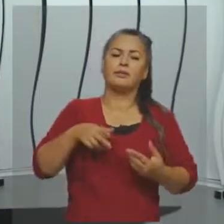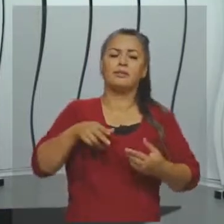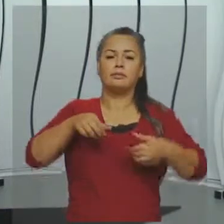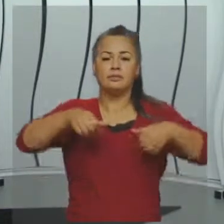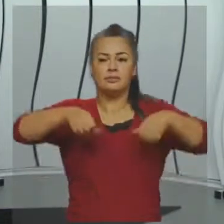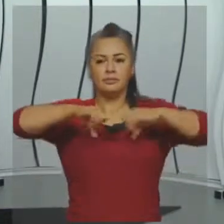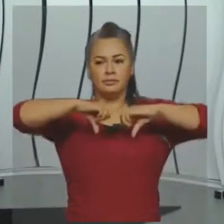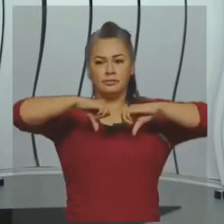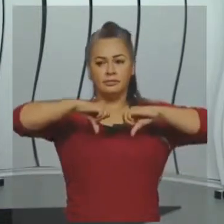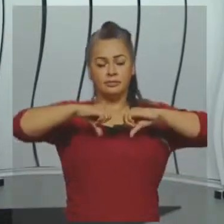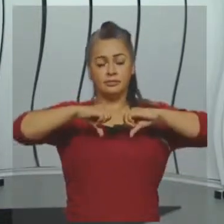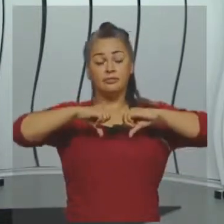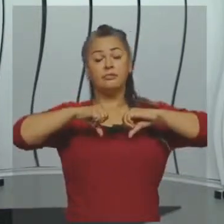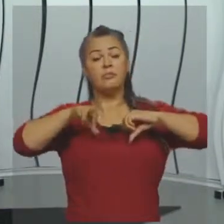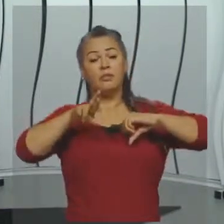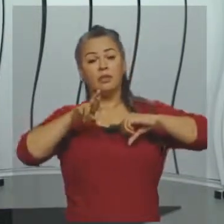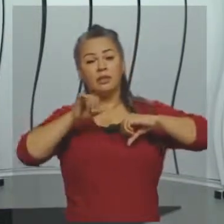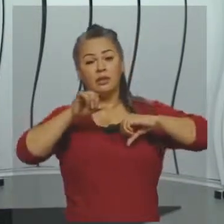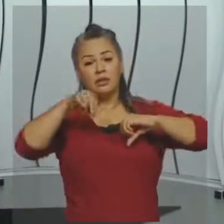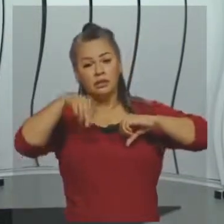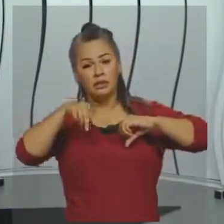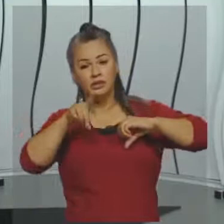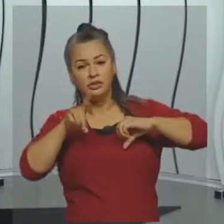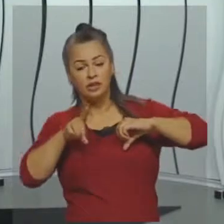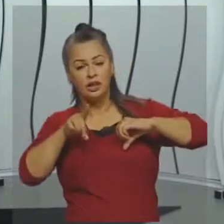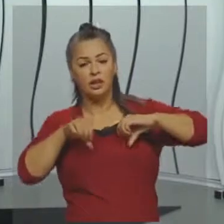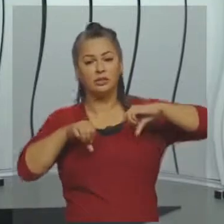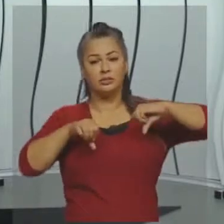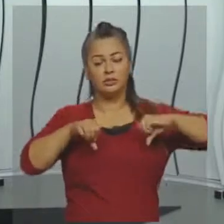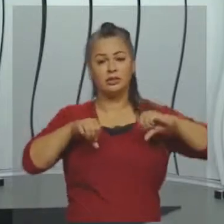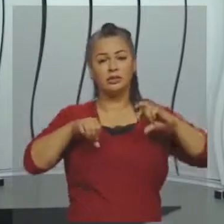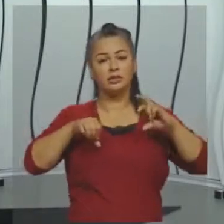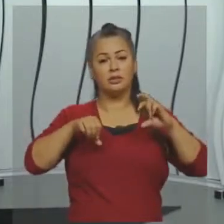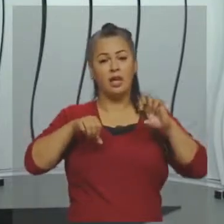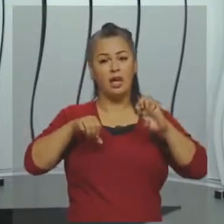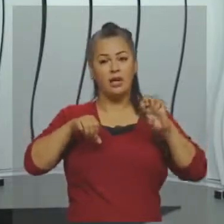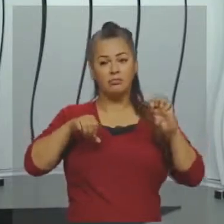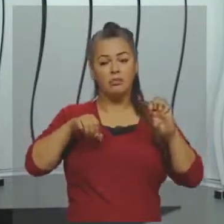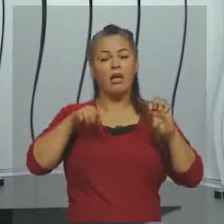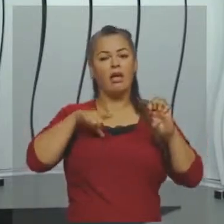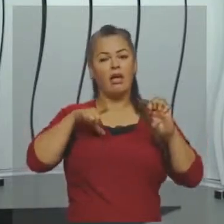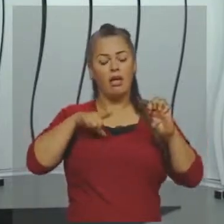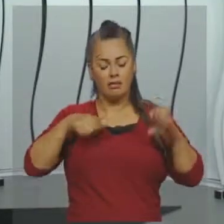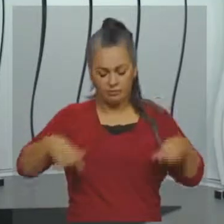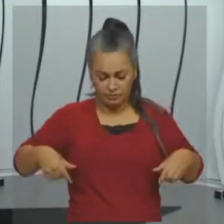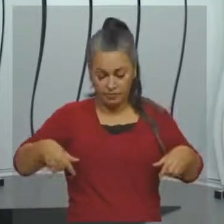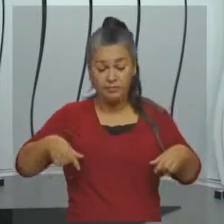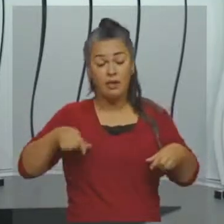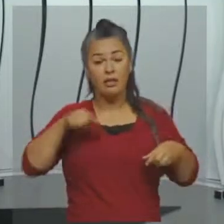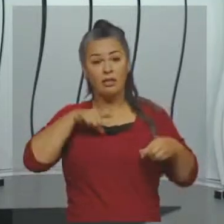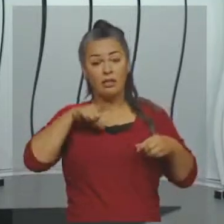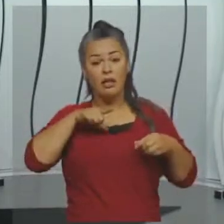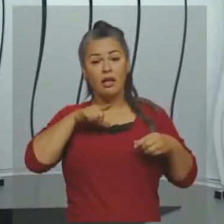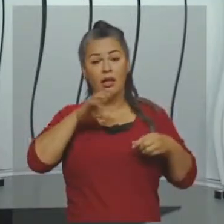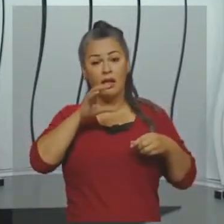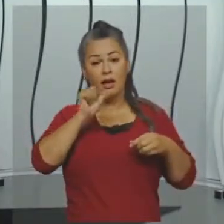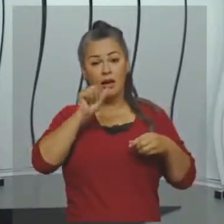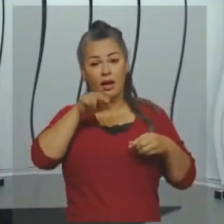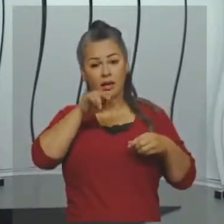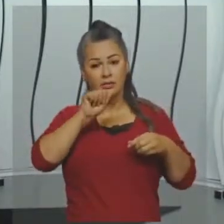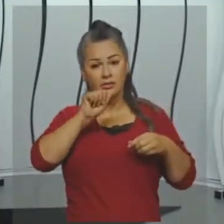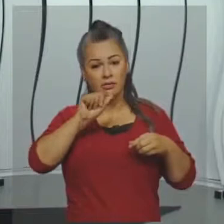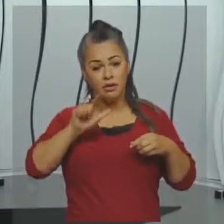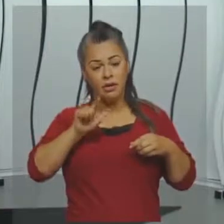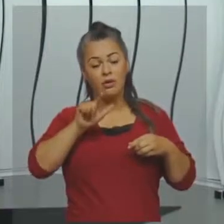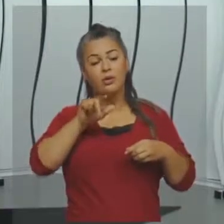Esses ureteres vão levar a urina até a bexiga, e da bexiga, essa